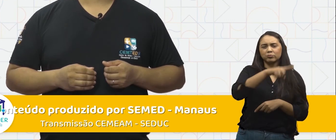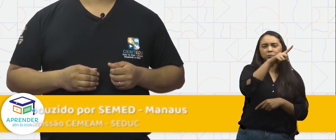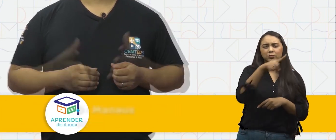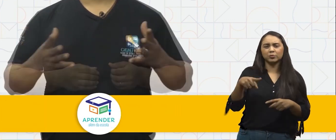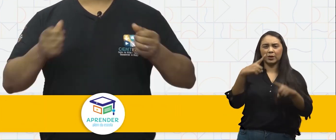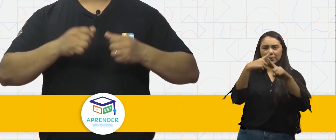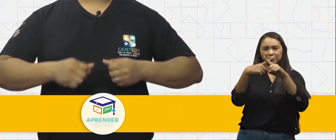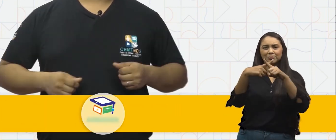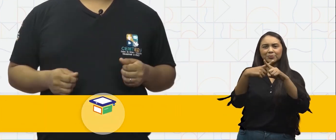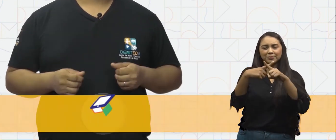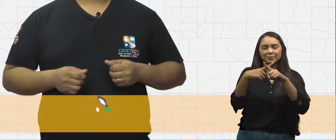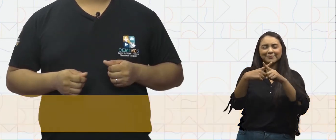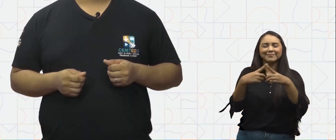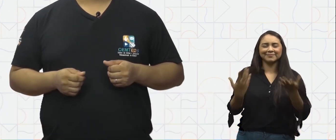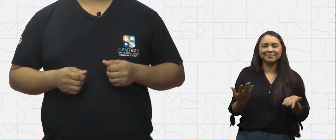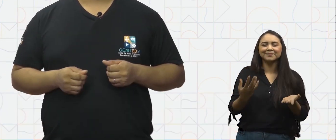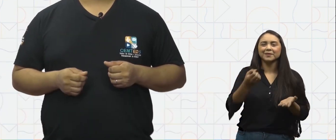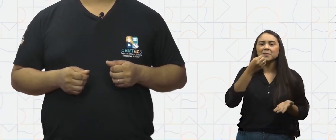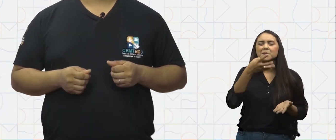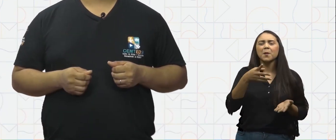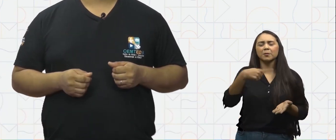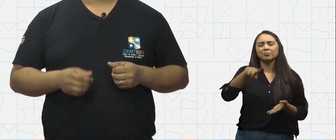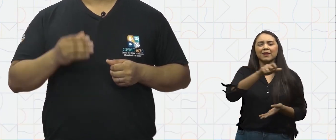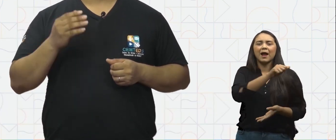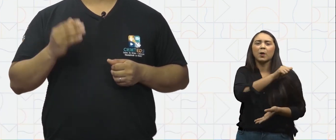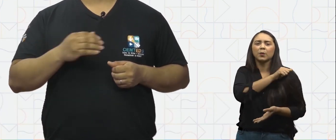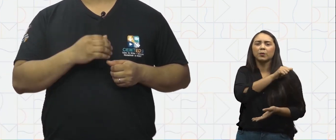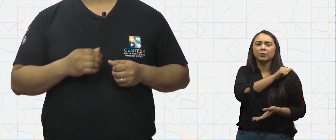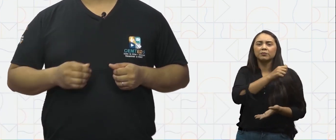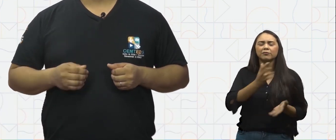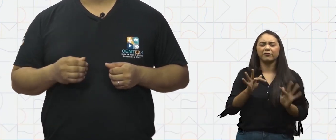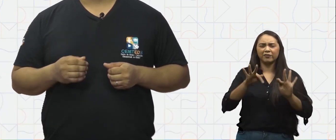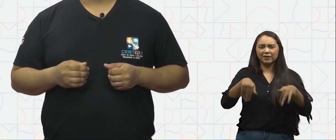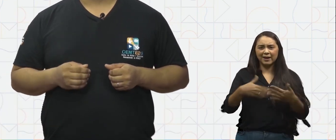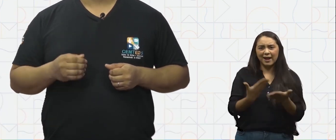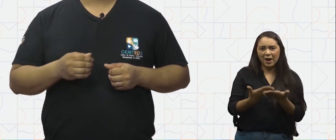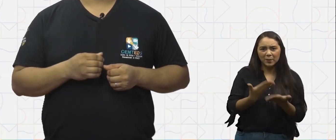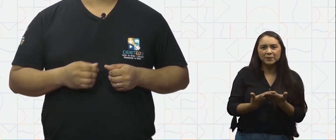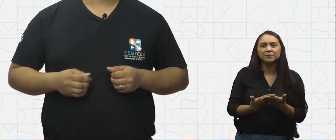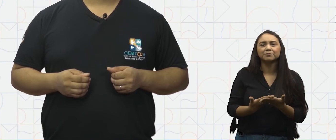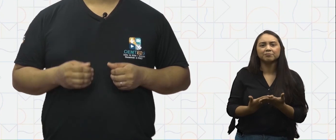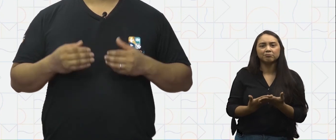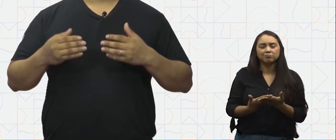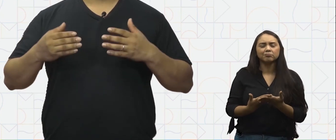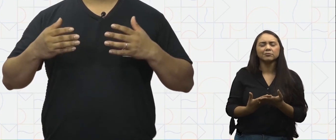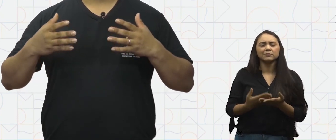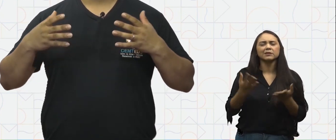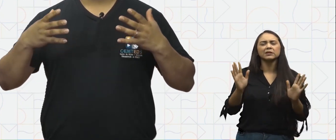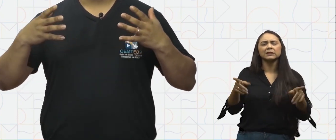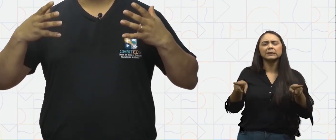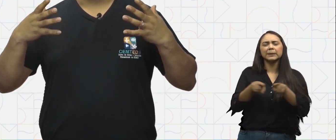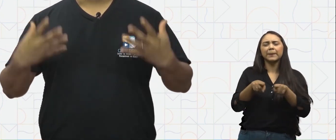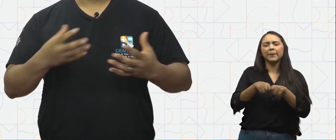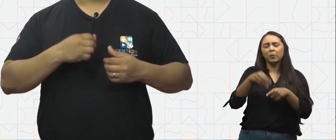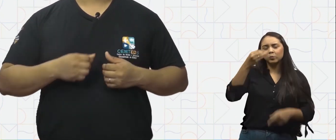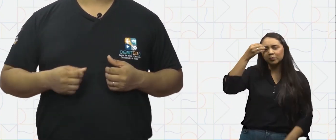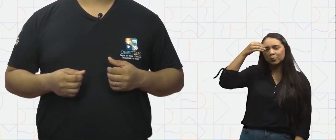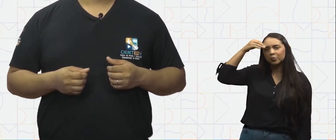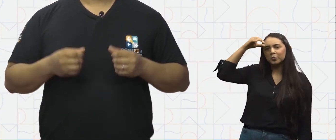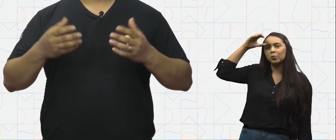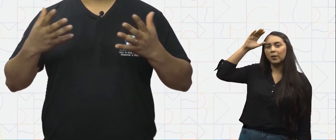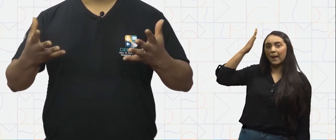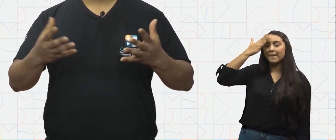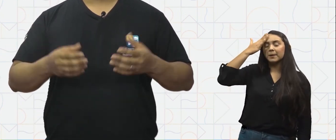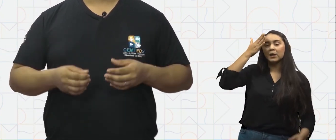de 3. Muito bem, meu querido, minha querida estudante, agora vamos finalizar a nossa aula depois de conhecermos muito